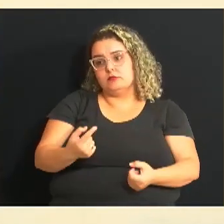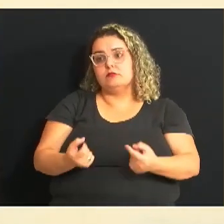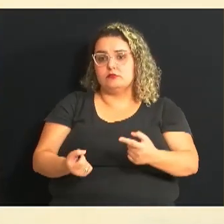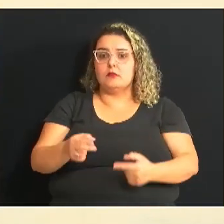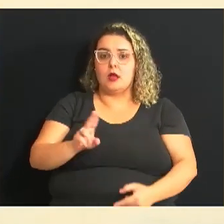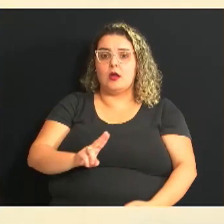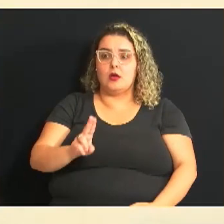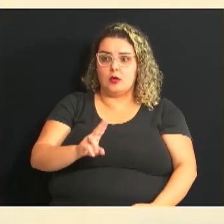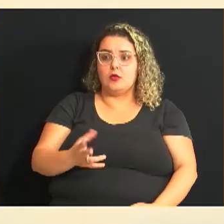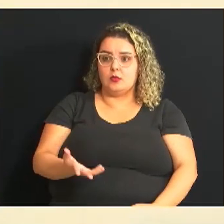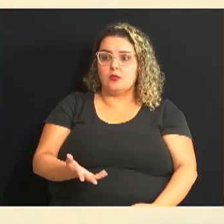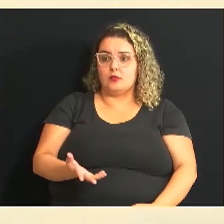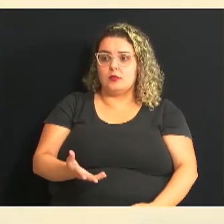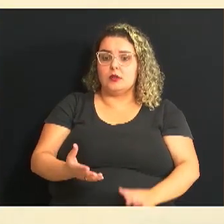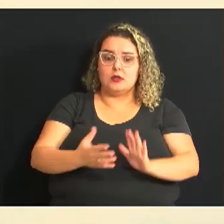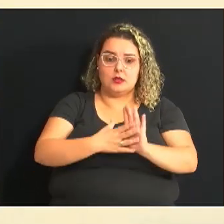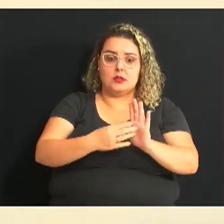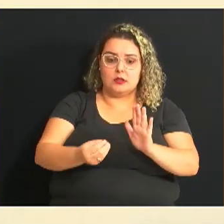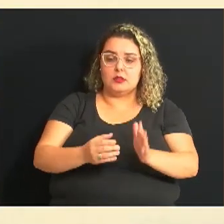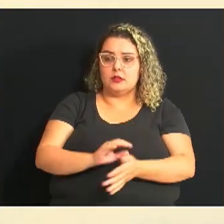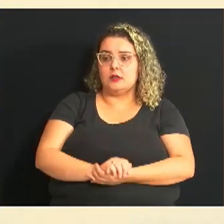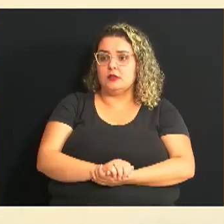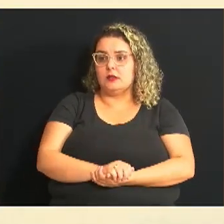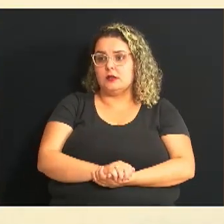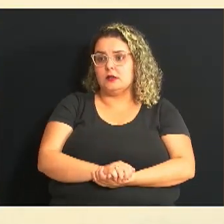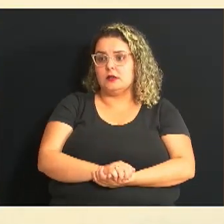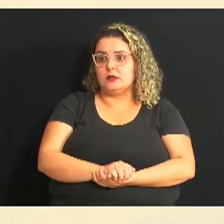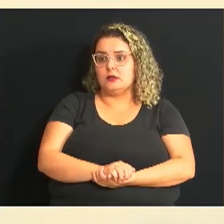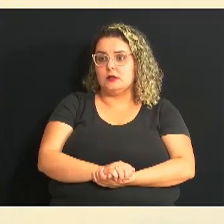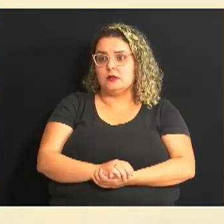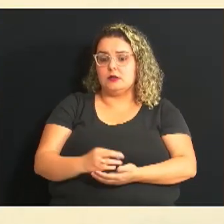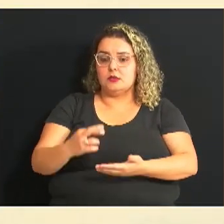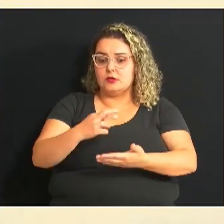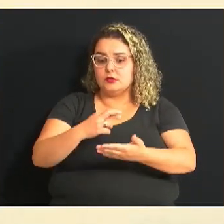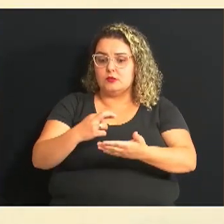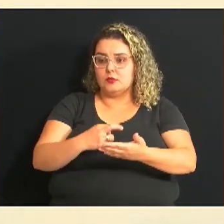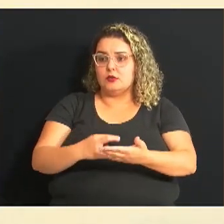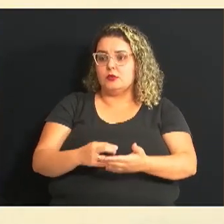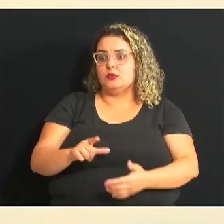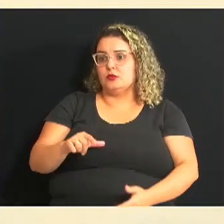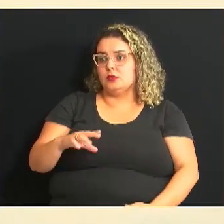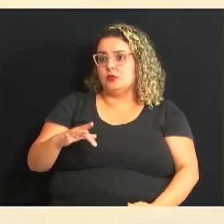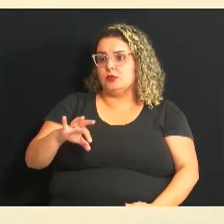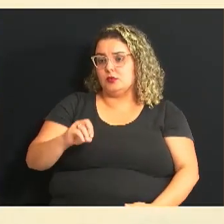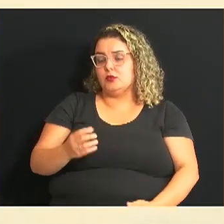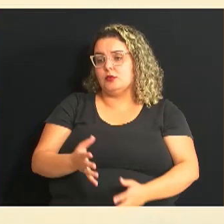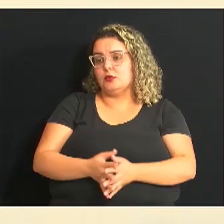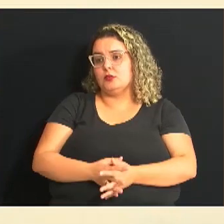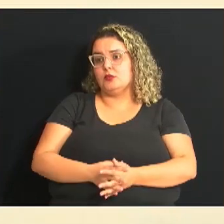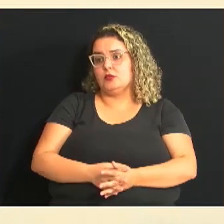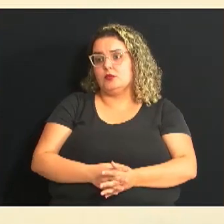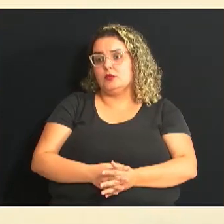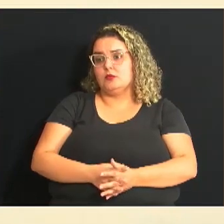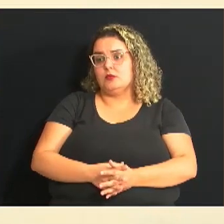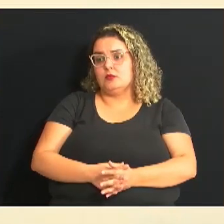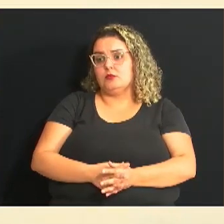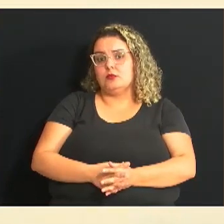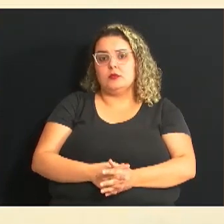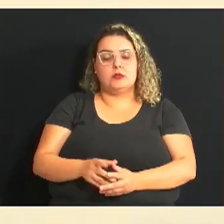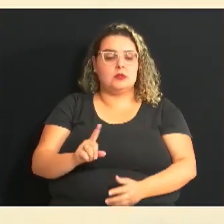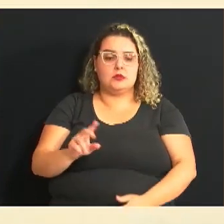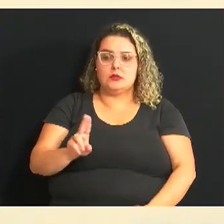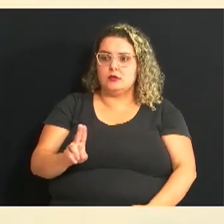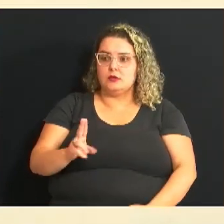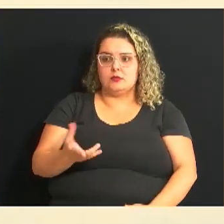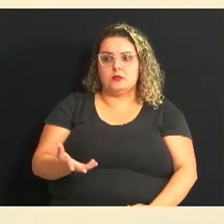né? Desse modelo de apuração aí do lucro, né? Sim. Mas aquelas que não utilizam lucro